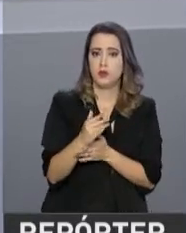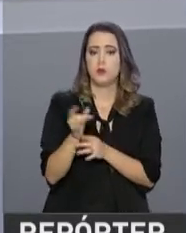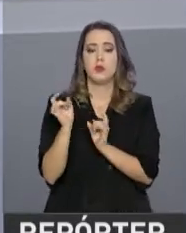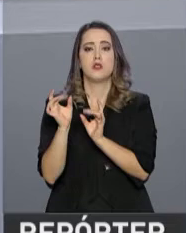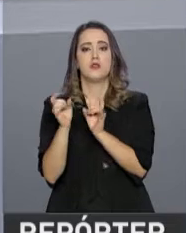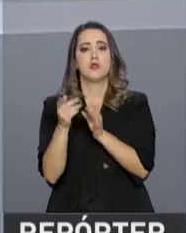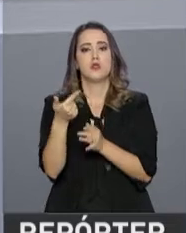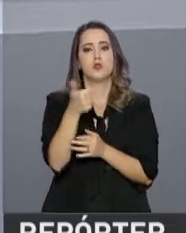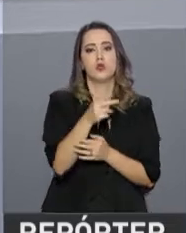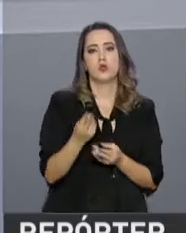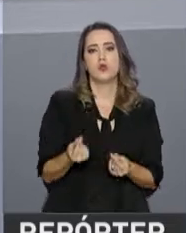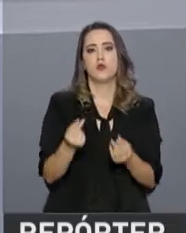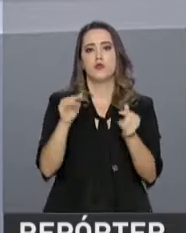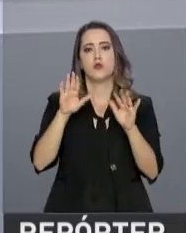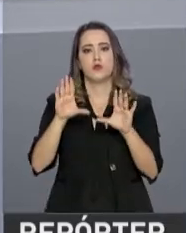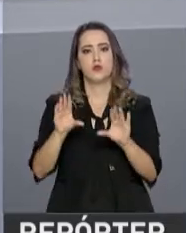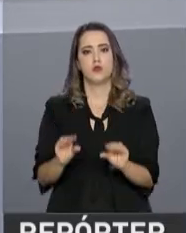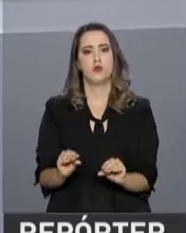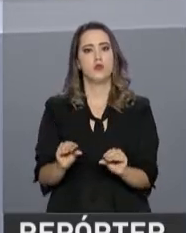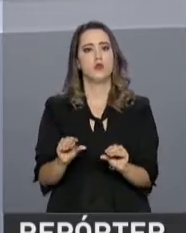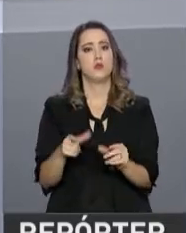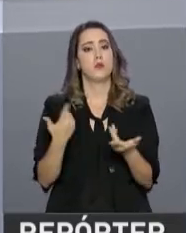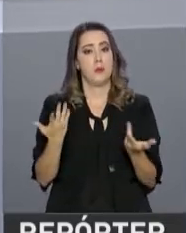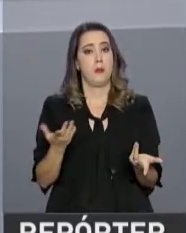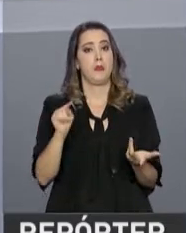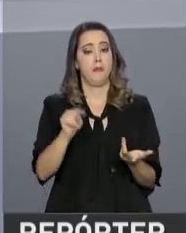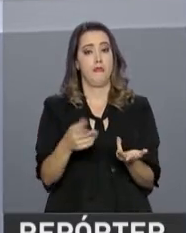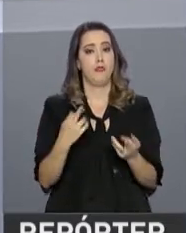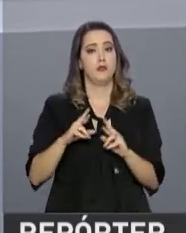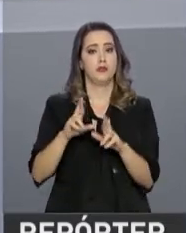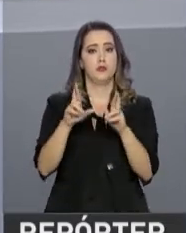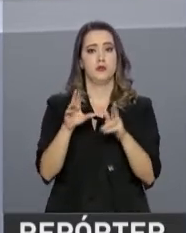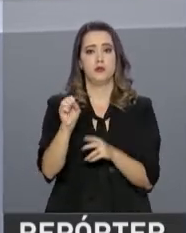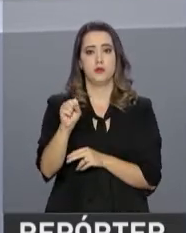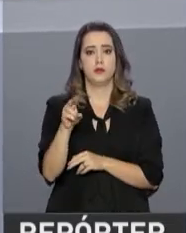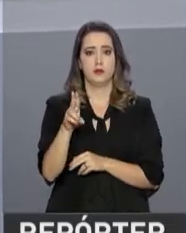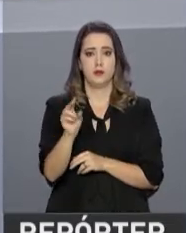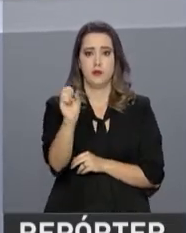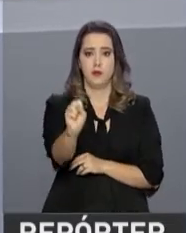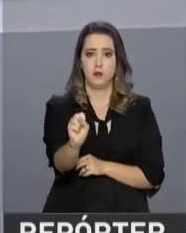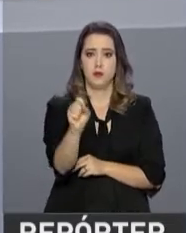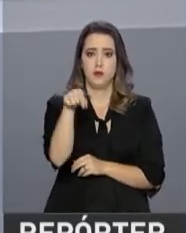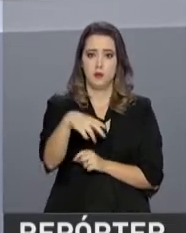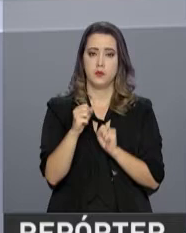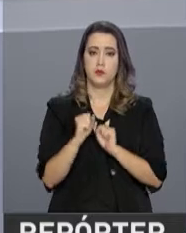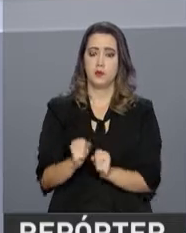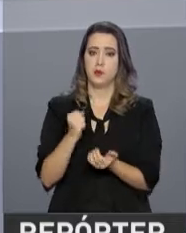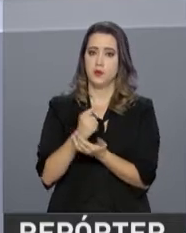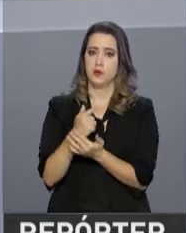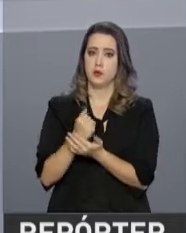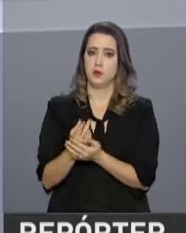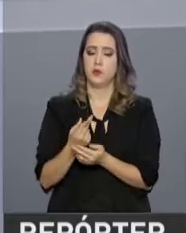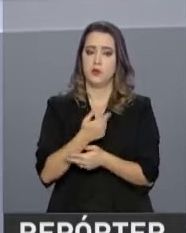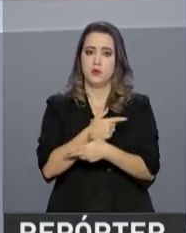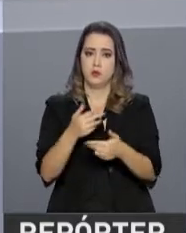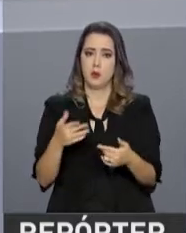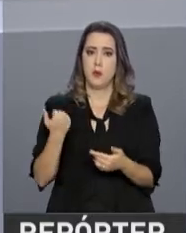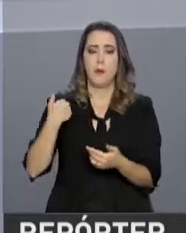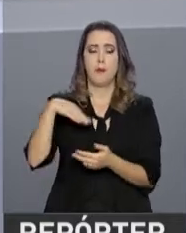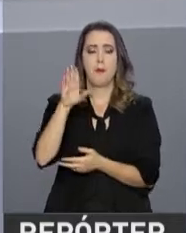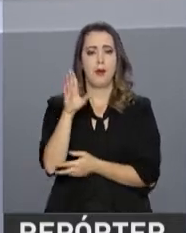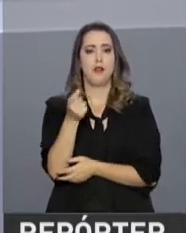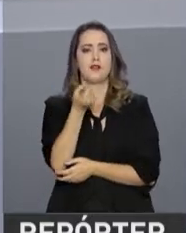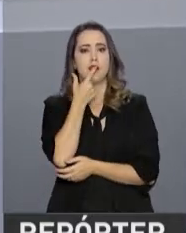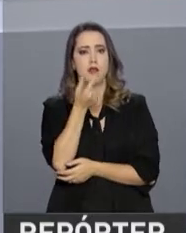concorrência o custo do remédio deve cair a expectativa é que o sus o sistema único de saúde possa comprar mais unidades do medicamento